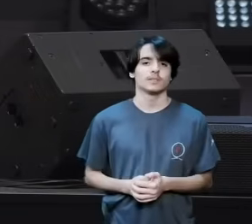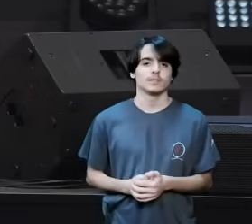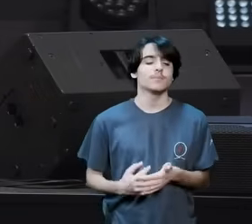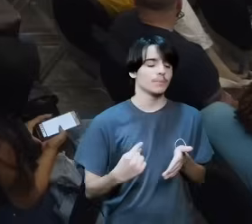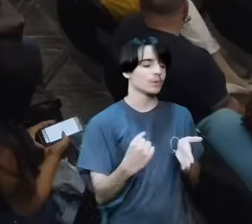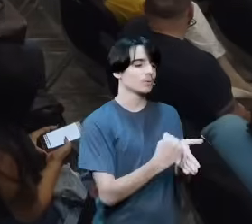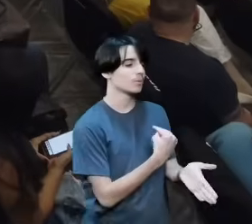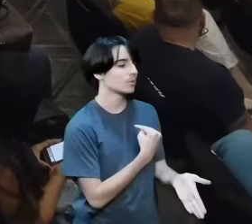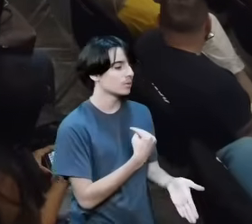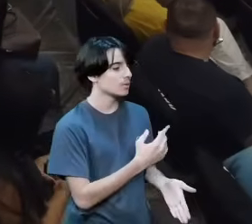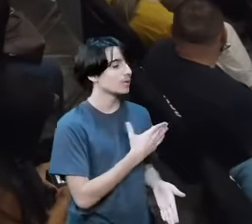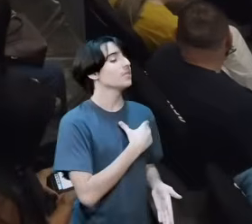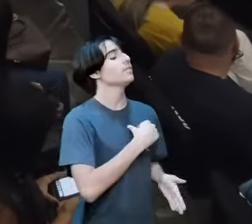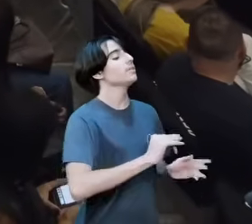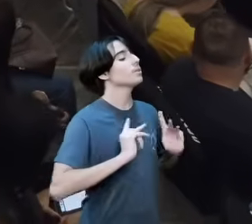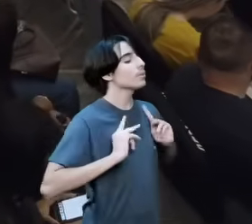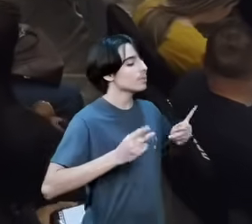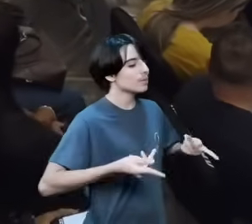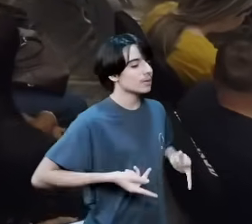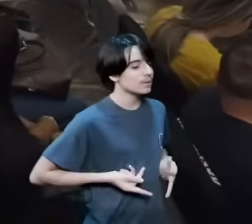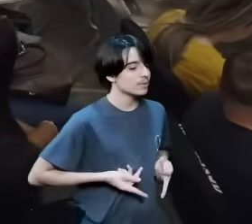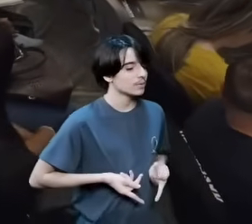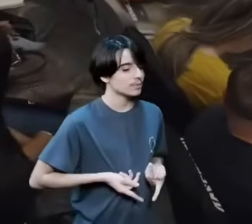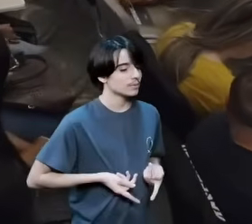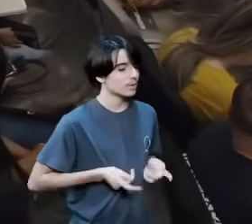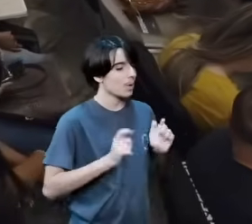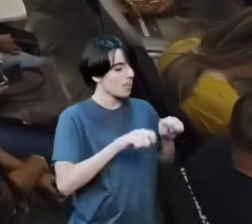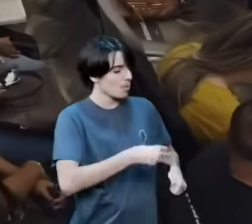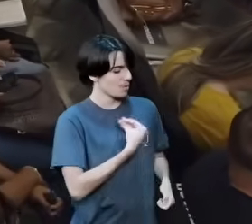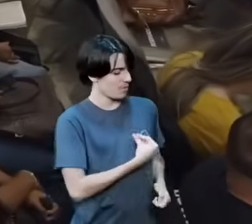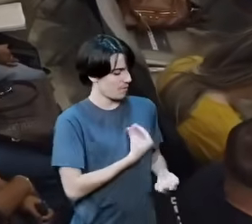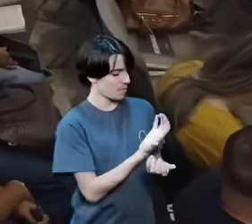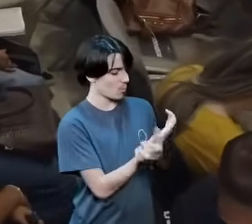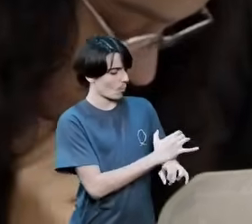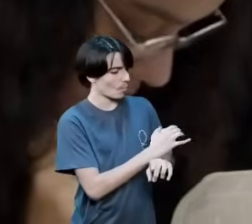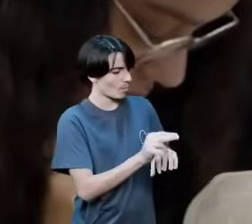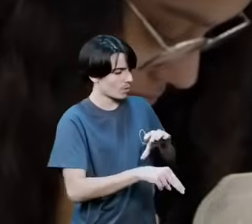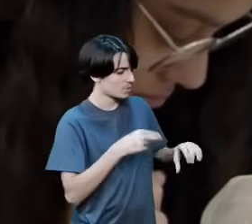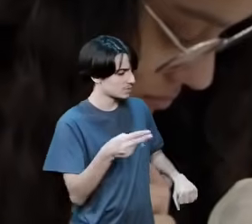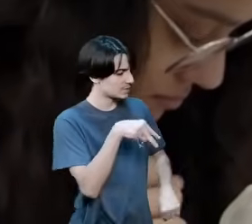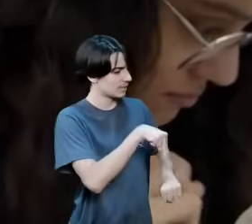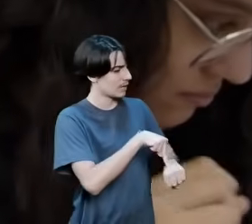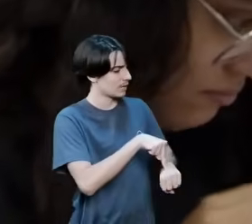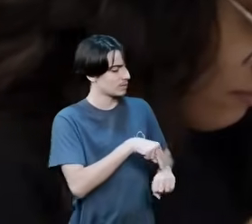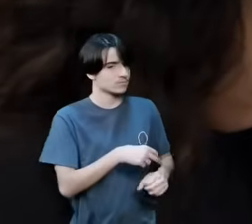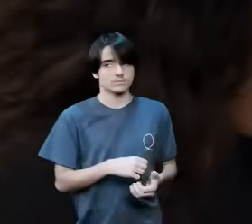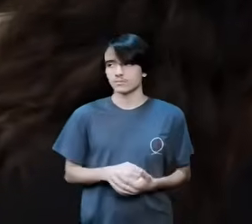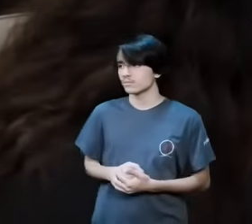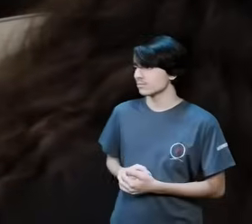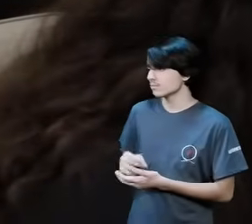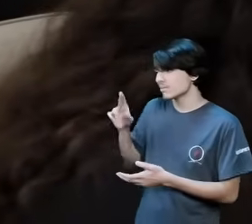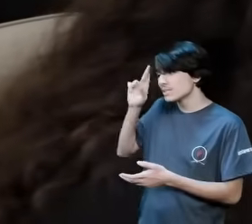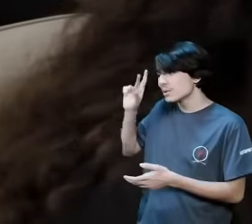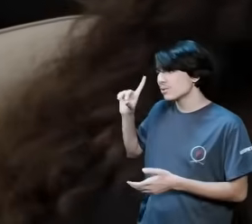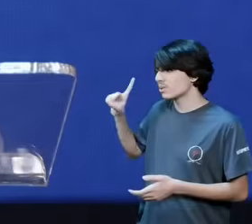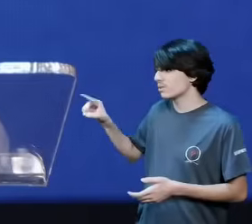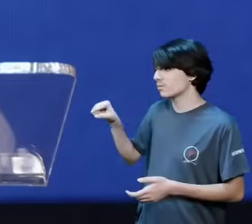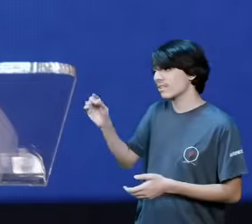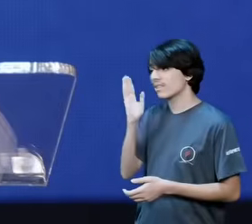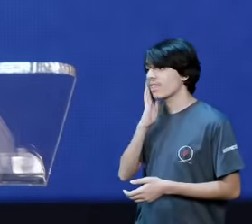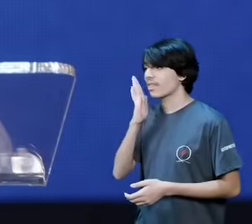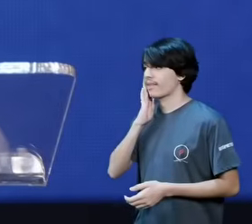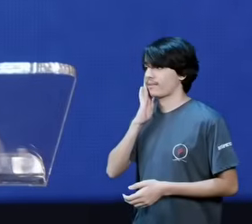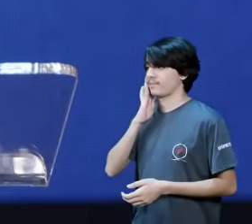perguntou: filho do homem, poderão viver esses ossos? E eu disse: Senhor Deus, Tu